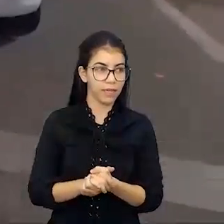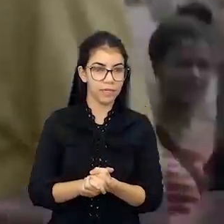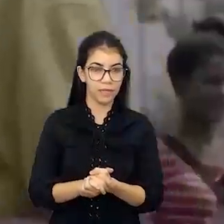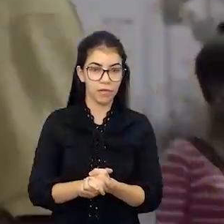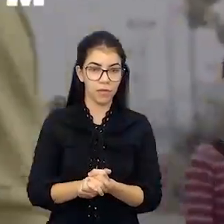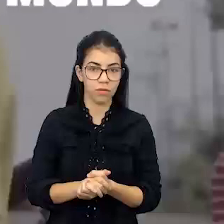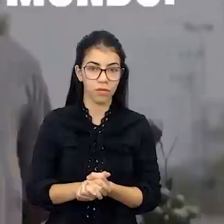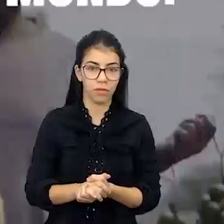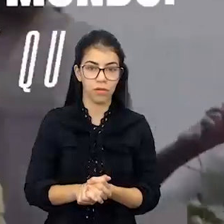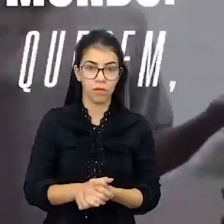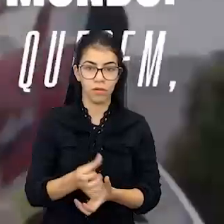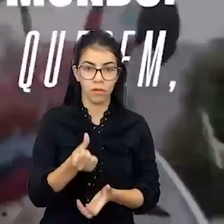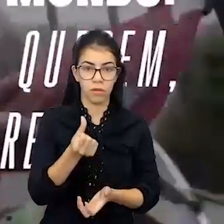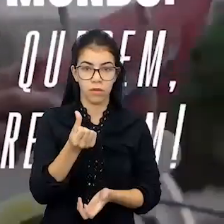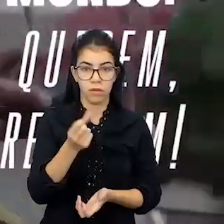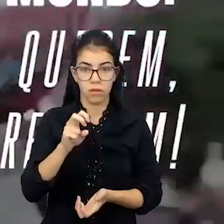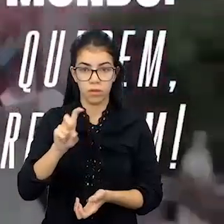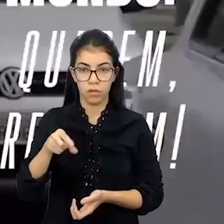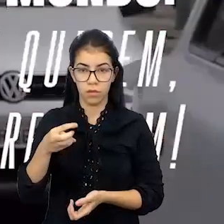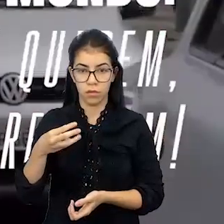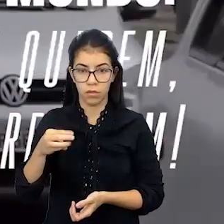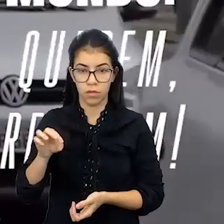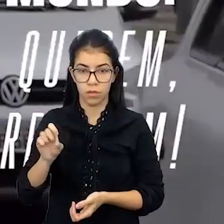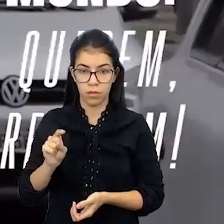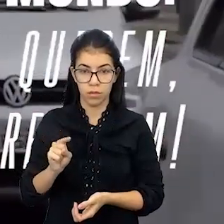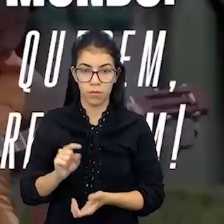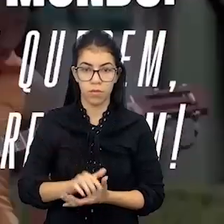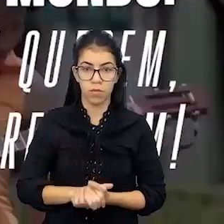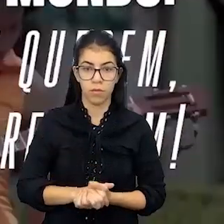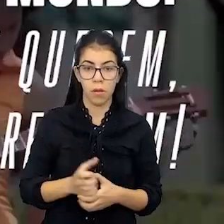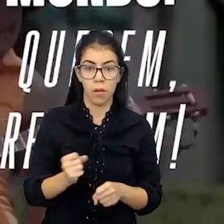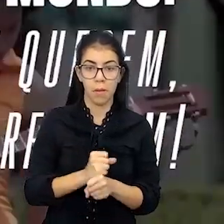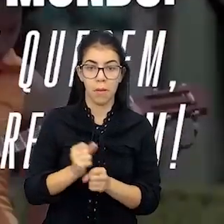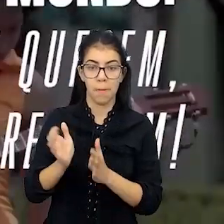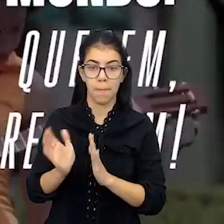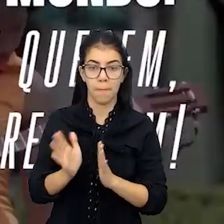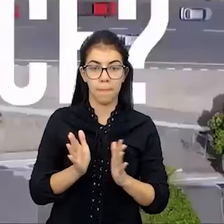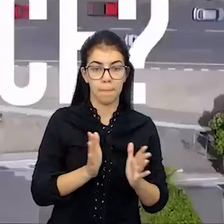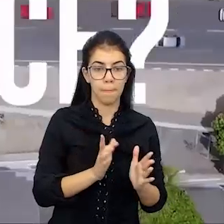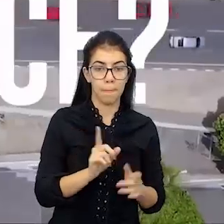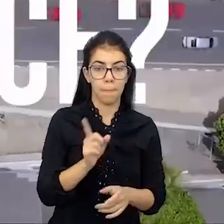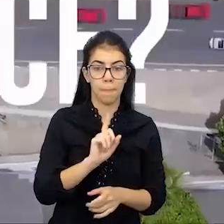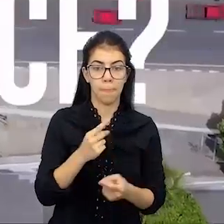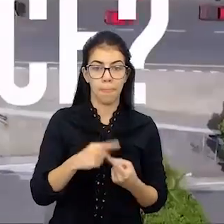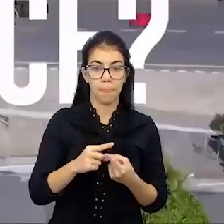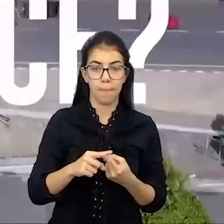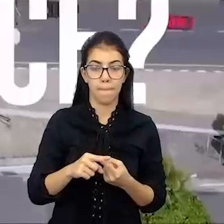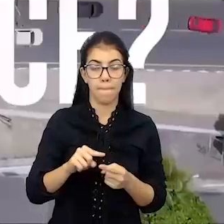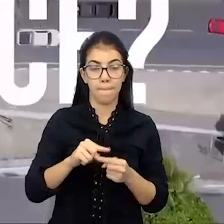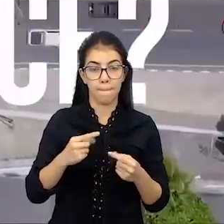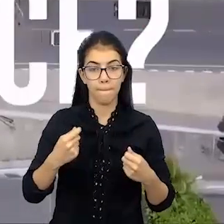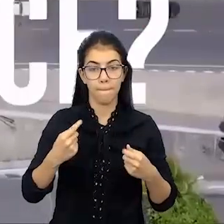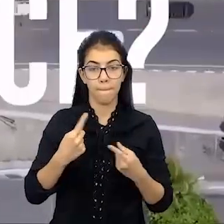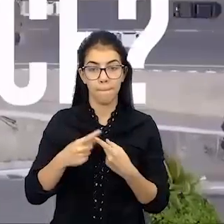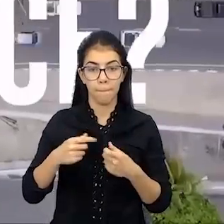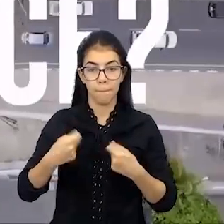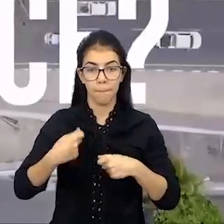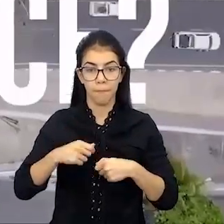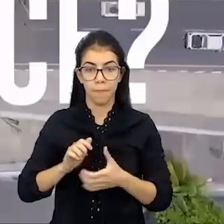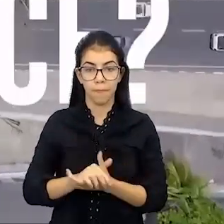Pirulín, obrigado. 65 Muito obrigado. milhões e meio Gracias, de muchas pessoas gracias. se deslocam por ano no mundo. Não porque querem, mas porque precisam. E se fosse